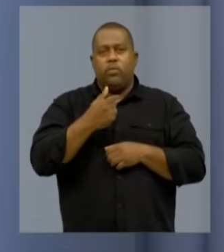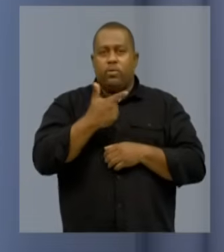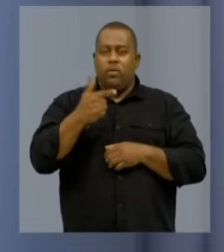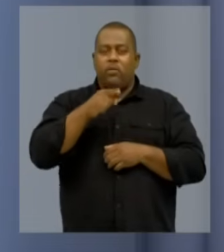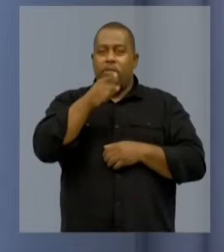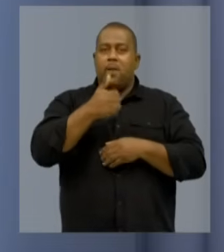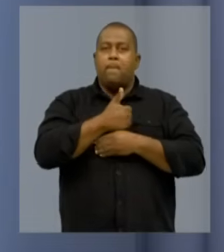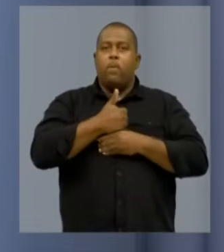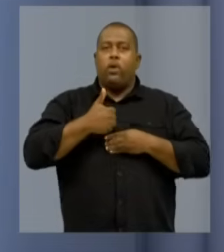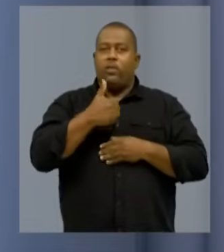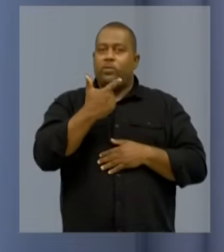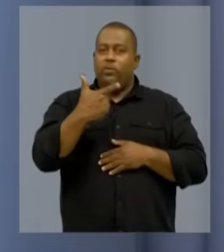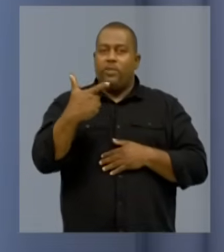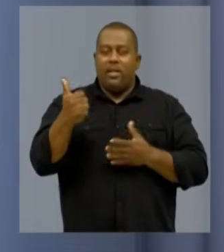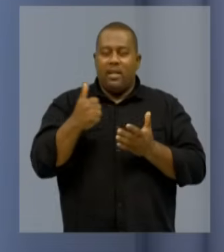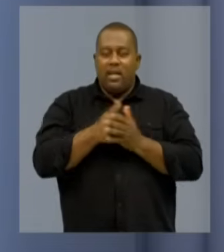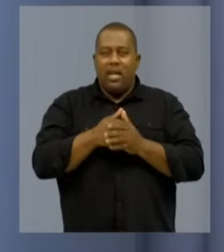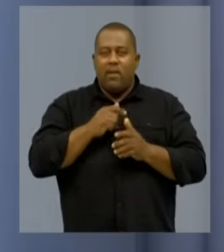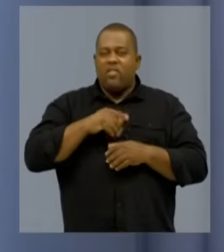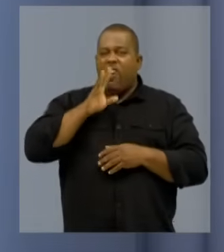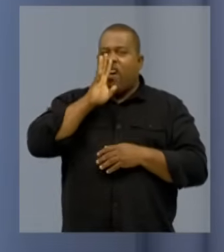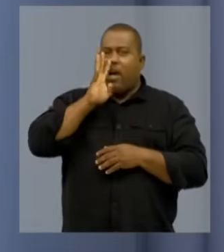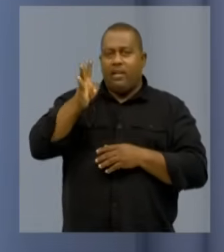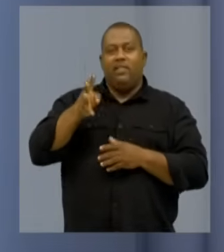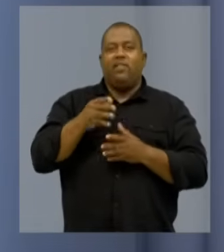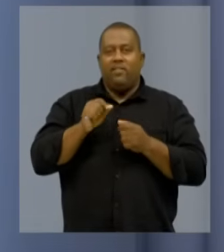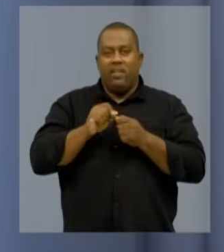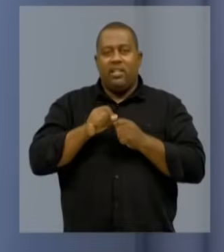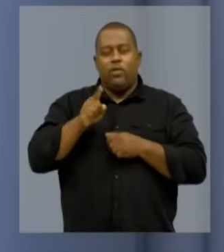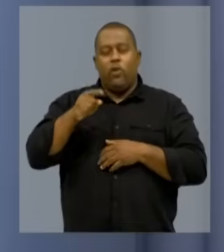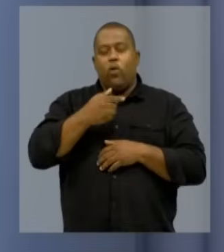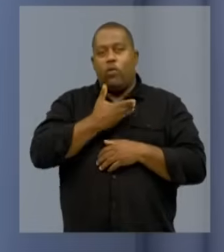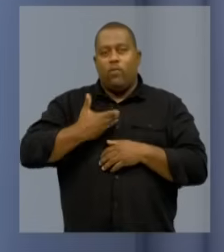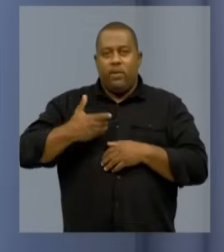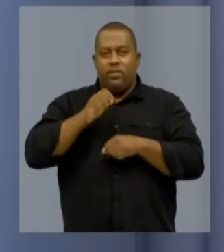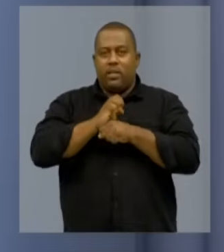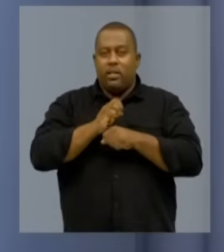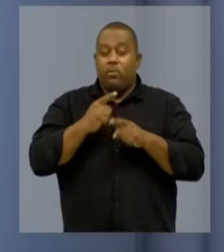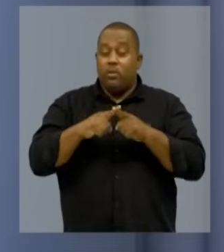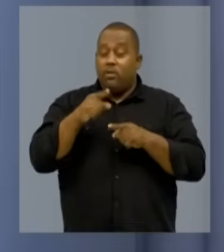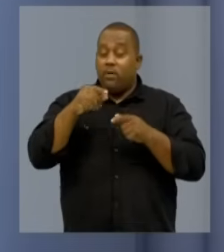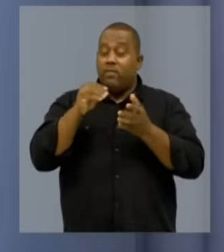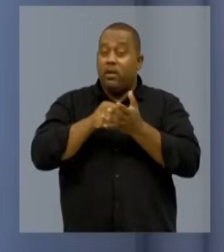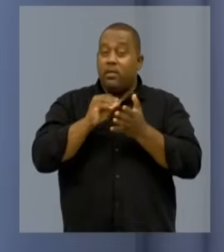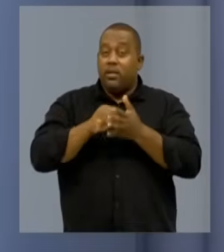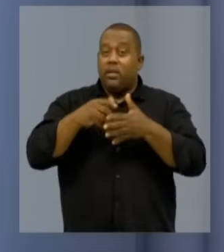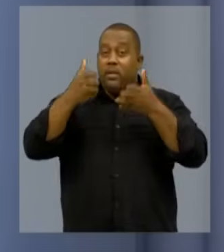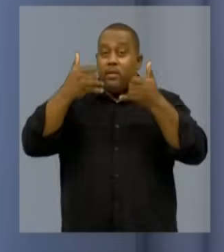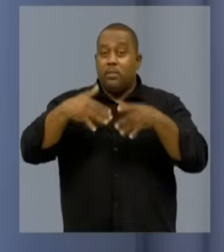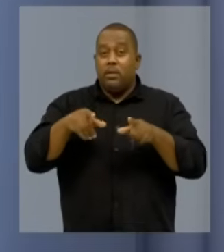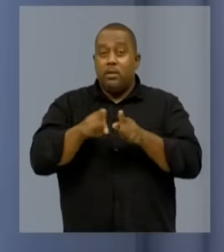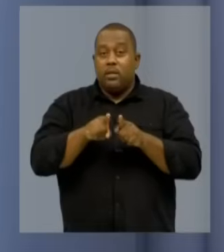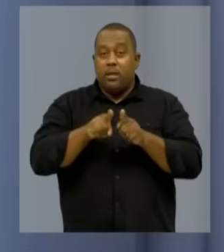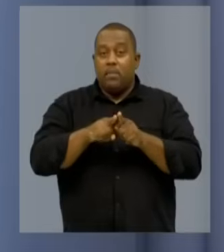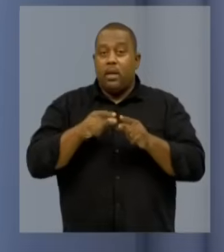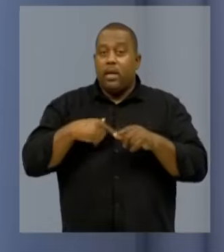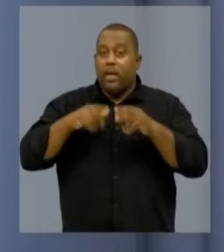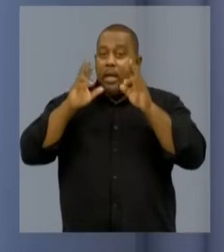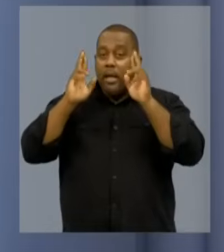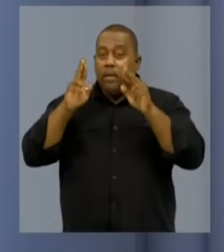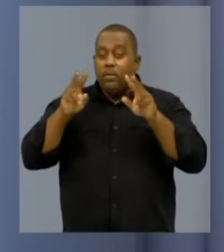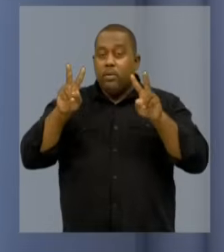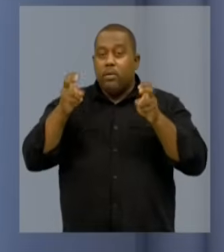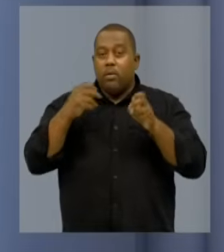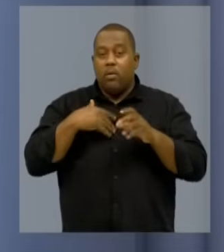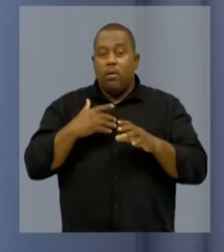para falar e fazer as críticas que o senhor vem fazendo ao governo do Estado, porque o senhor deve explicações, inclusive de respeito ao